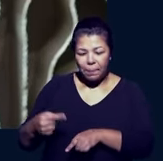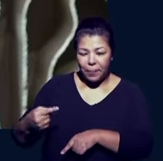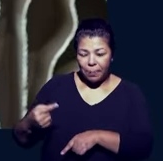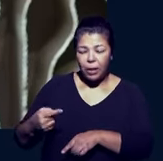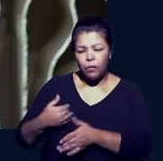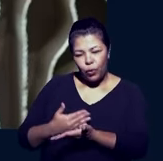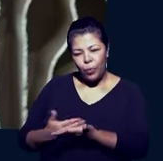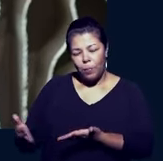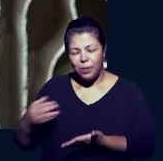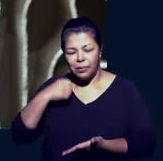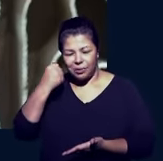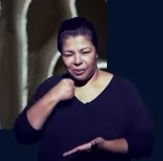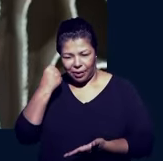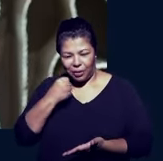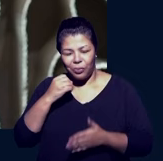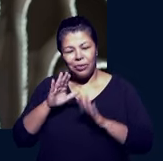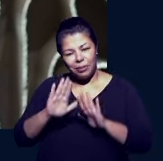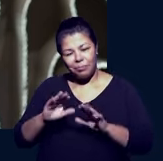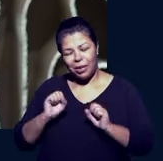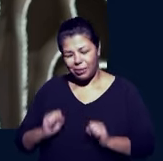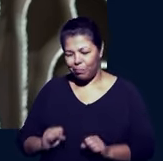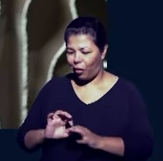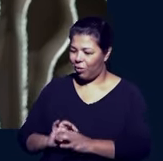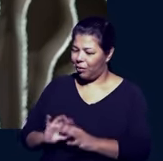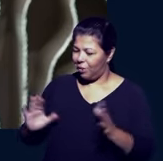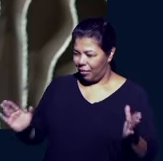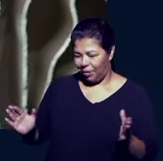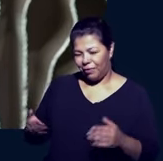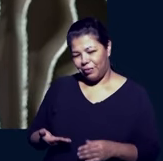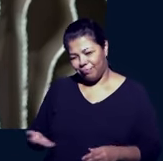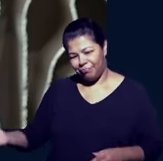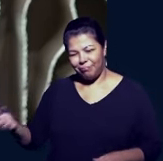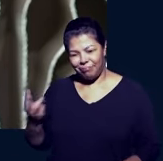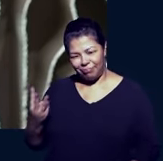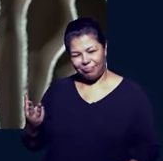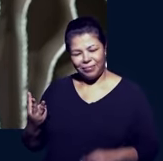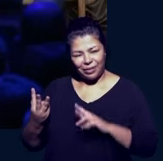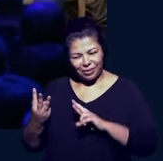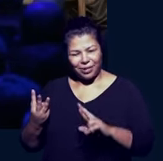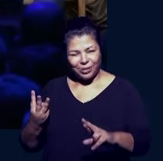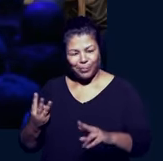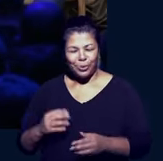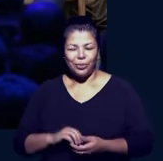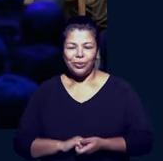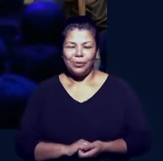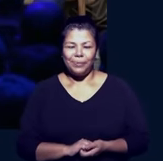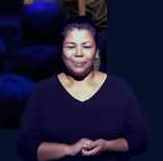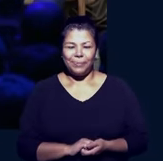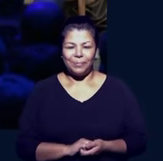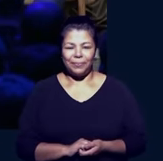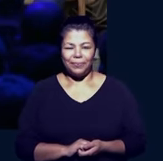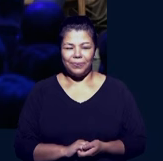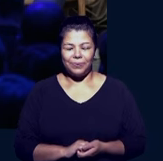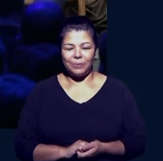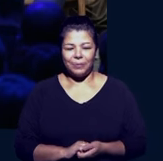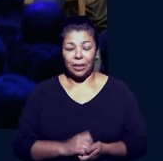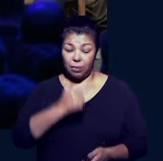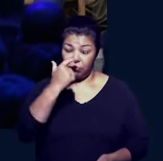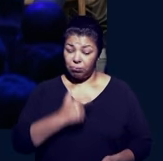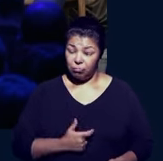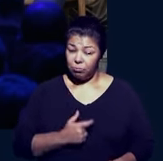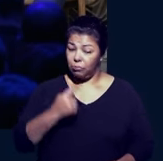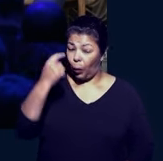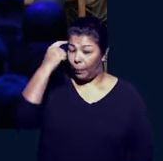Senadora mas eu eu eu abro aqui um um ponto mais abrangente Olha eu acho